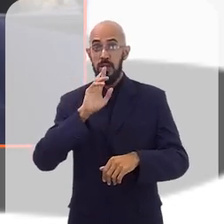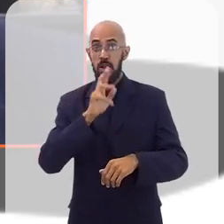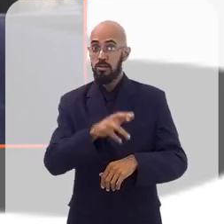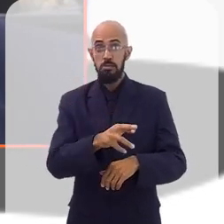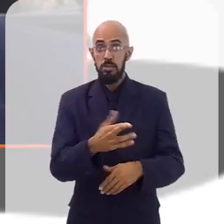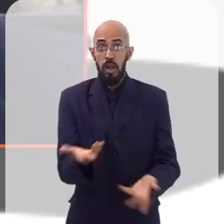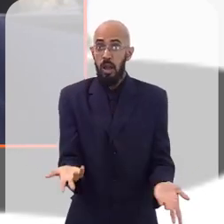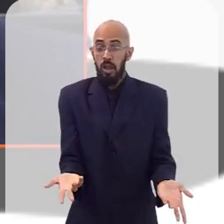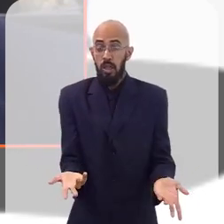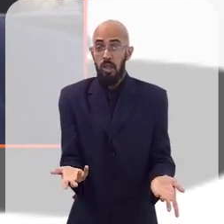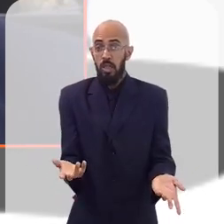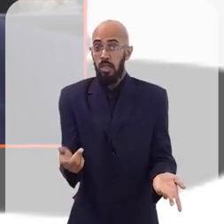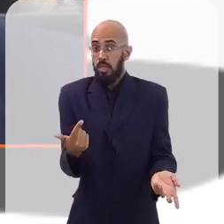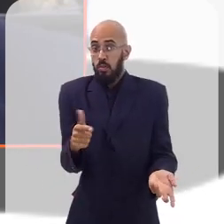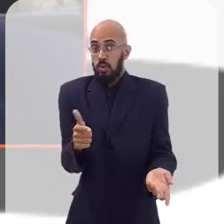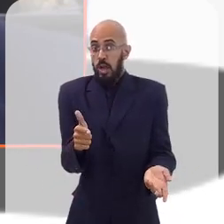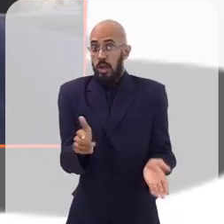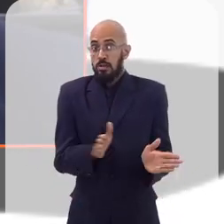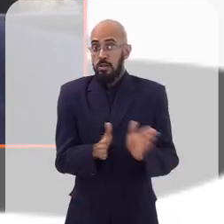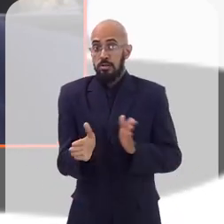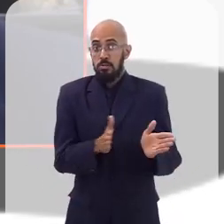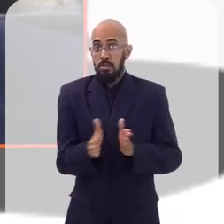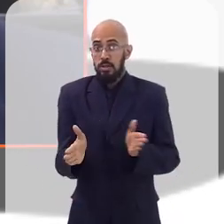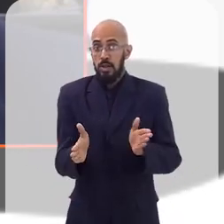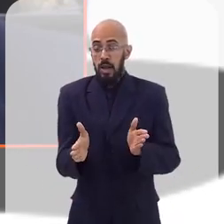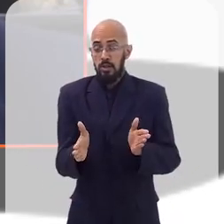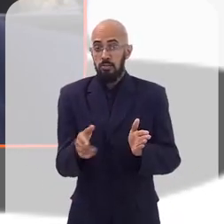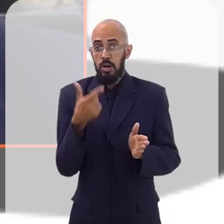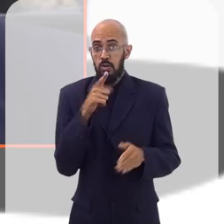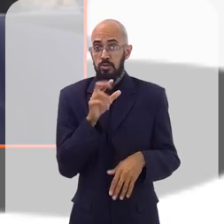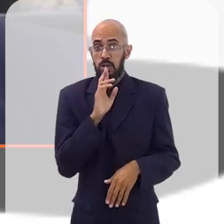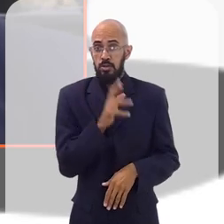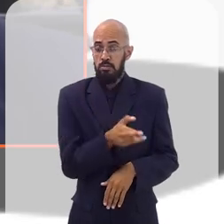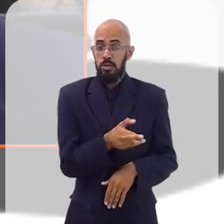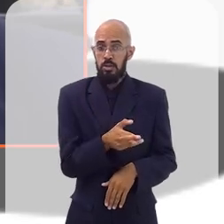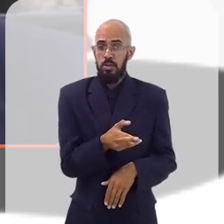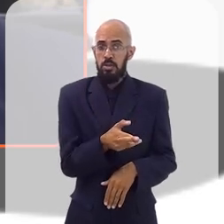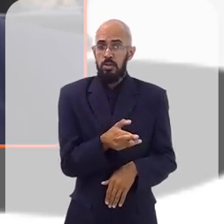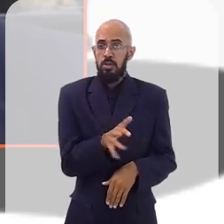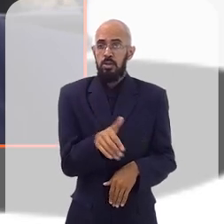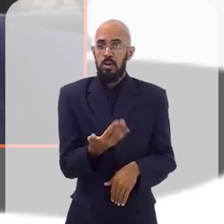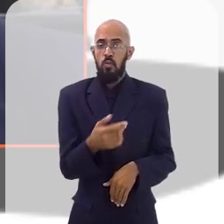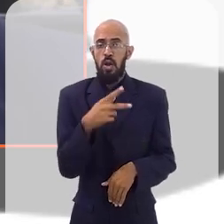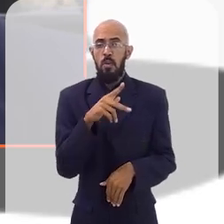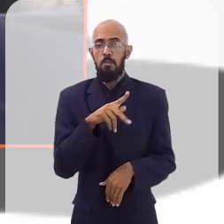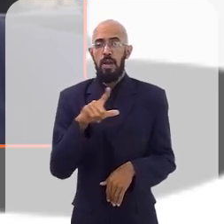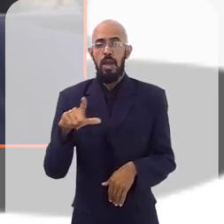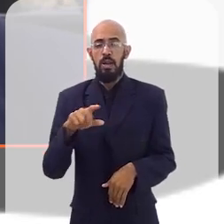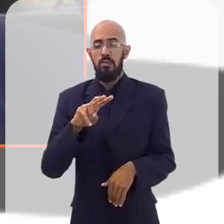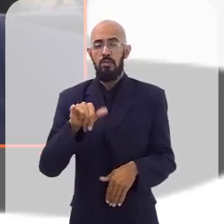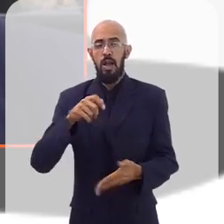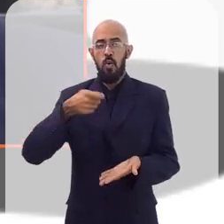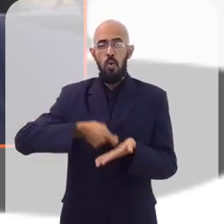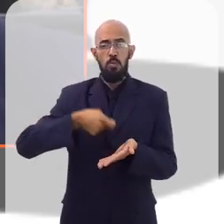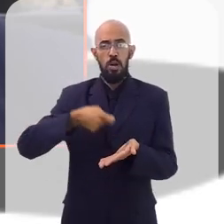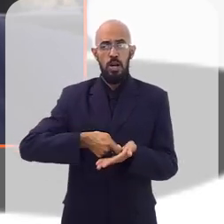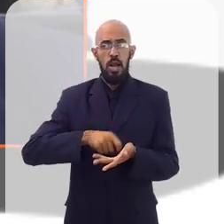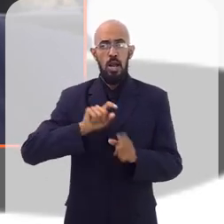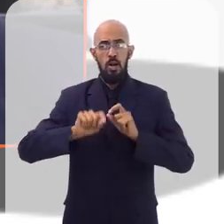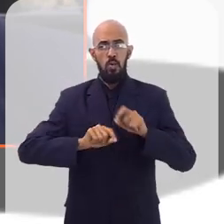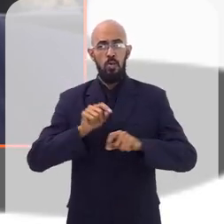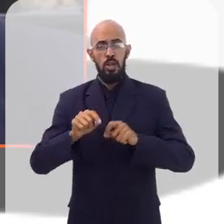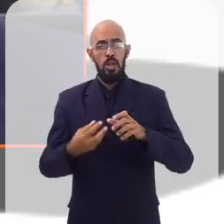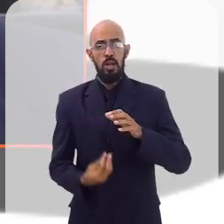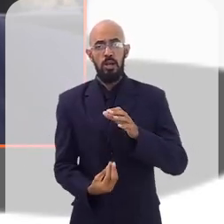tipo de mensagem principalmente das concessionárias é de telefone call center in ela não